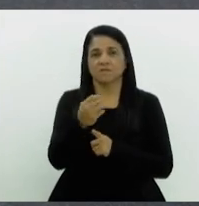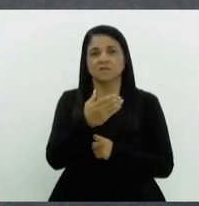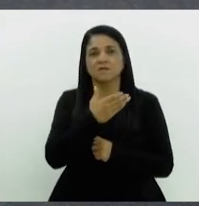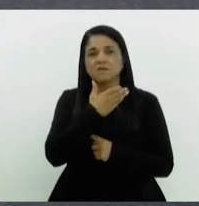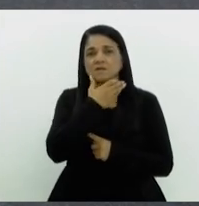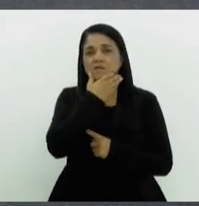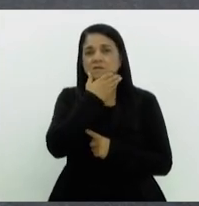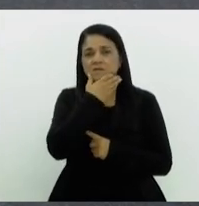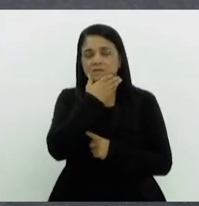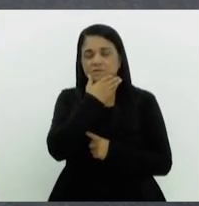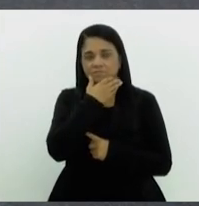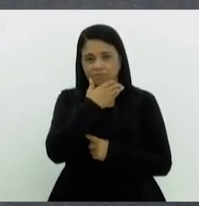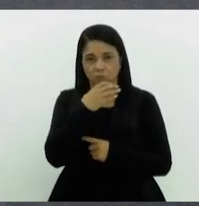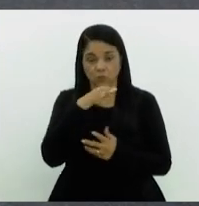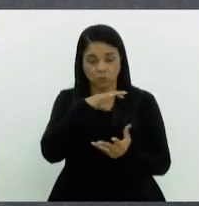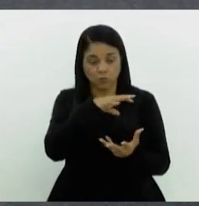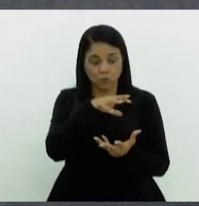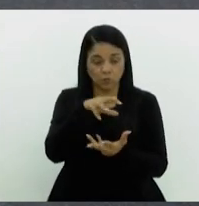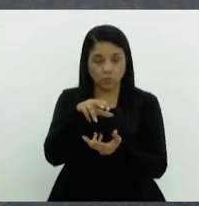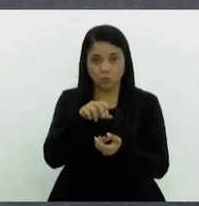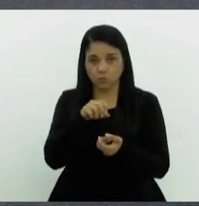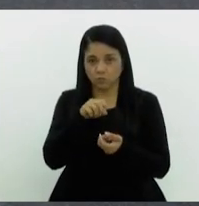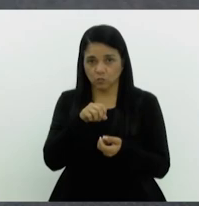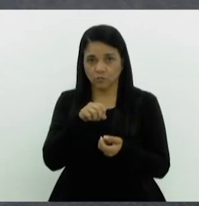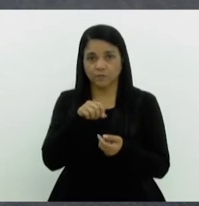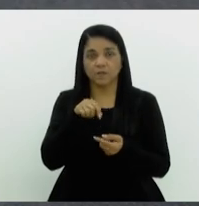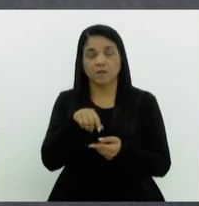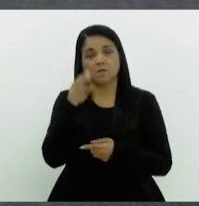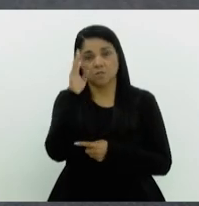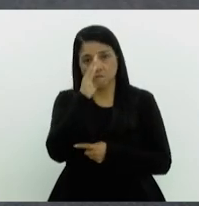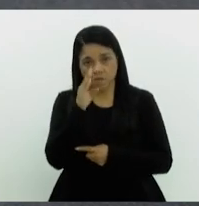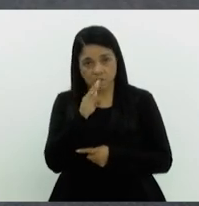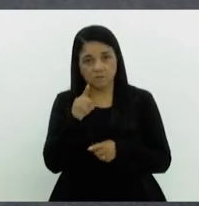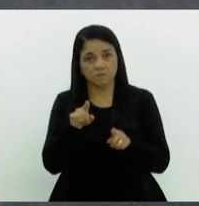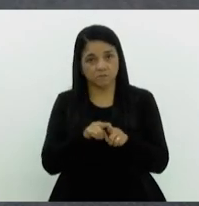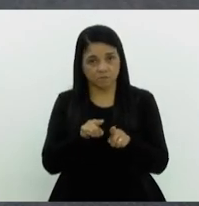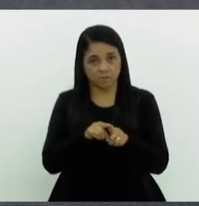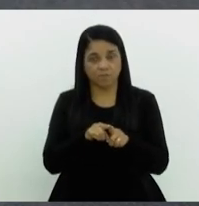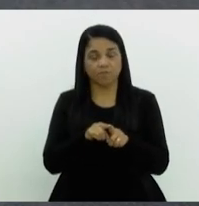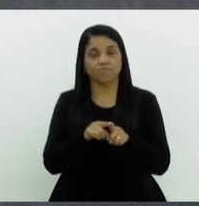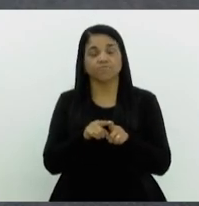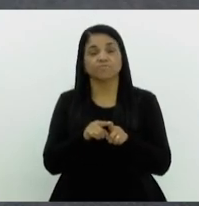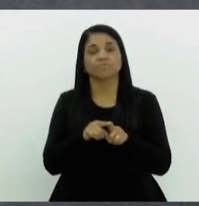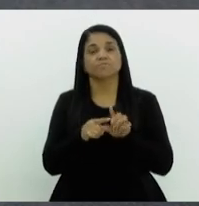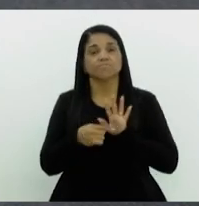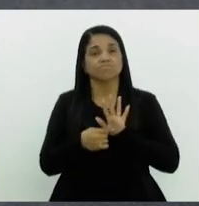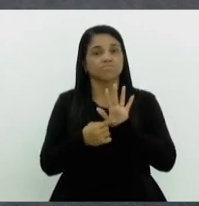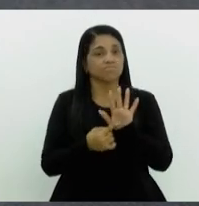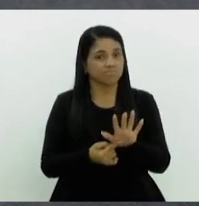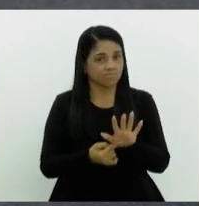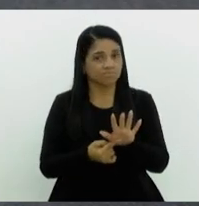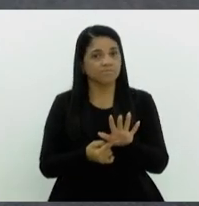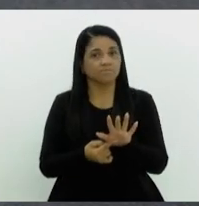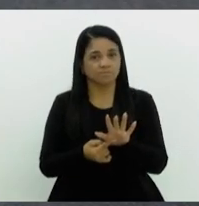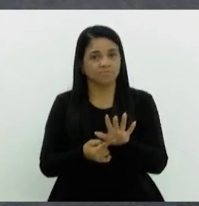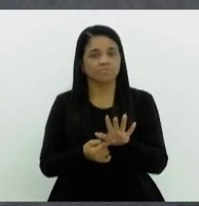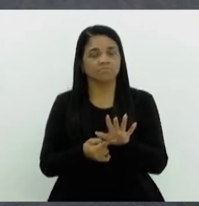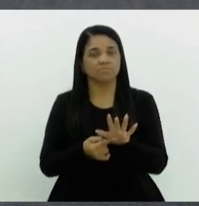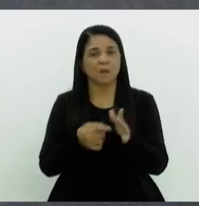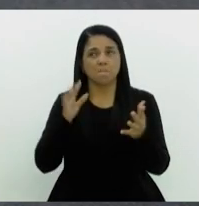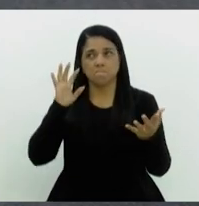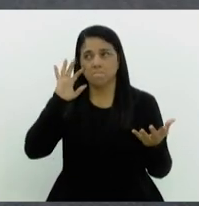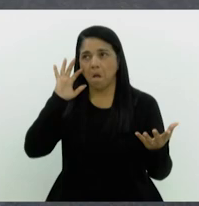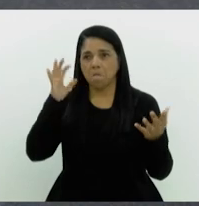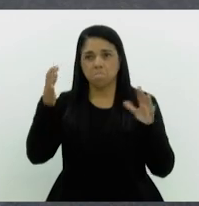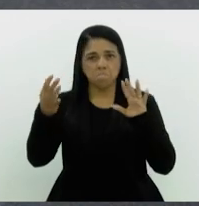estamos vivendo no mundo, aqui no Brasil, e que está expressa especialmente com essa catástrofe que